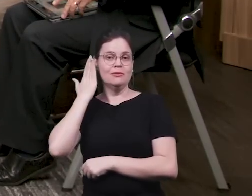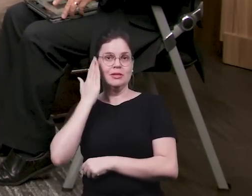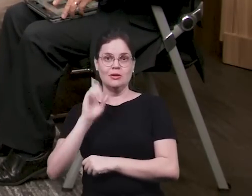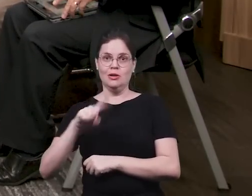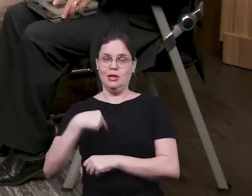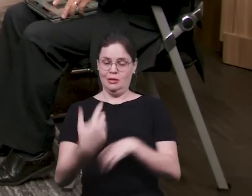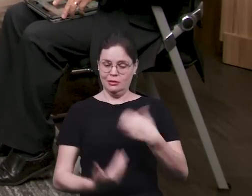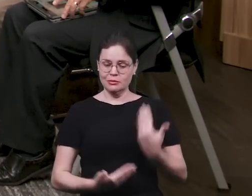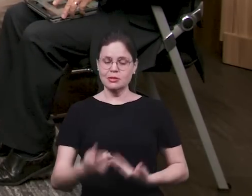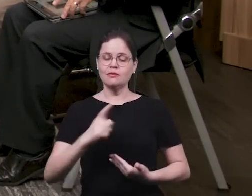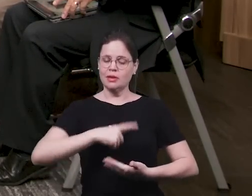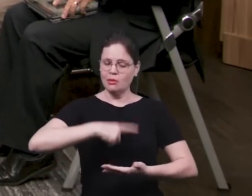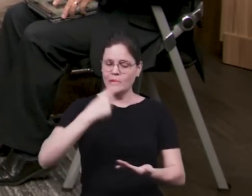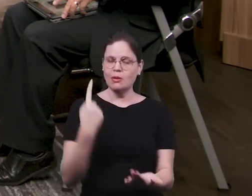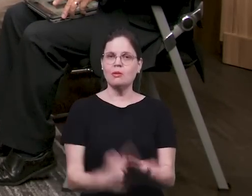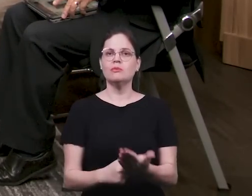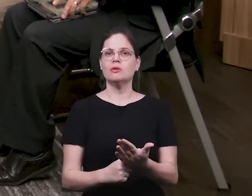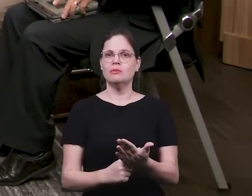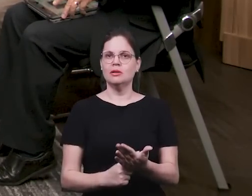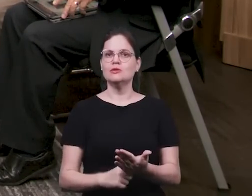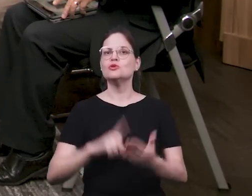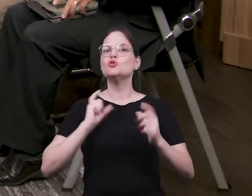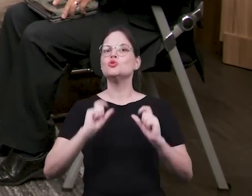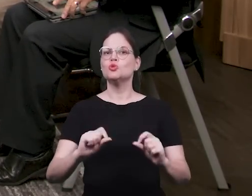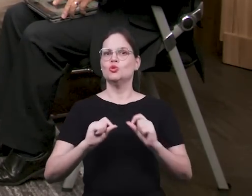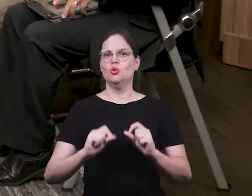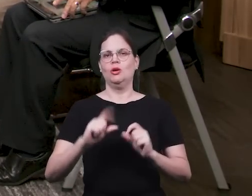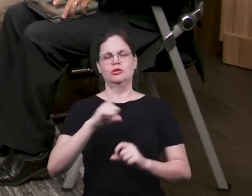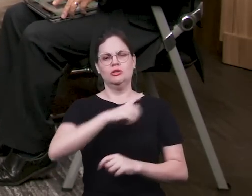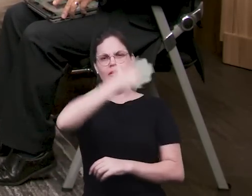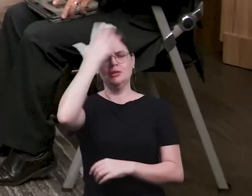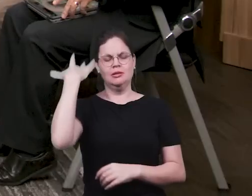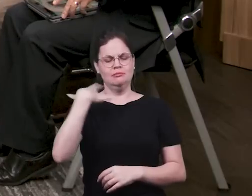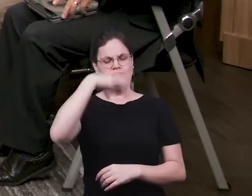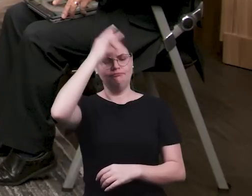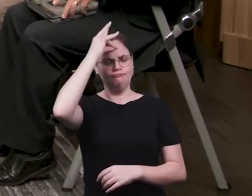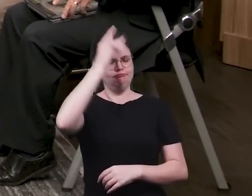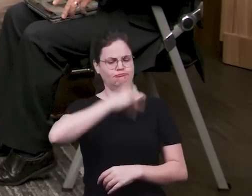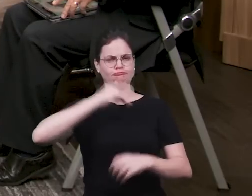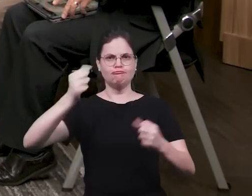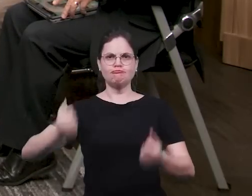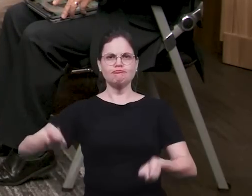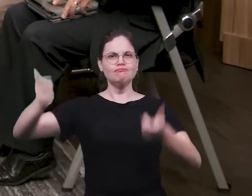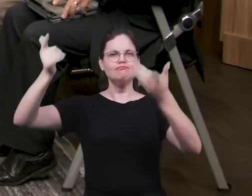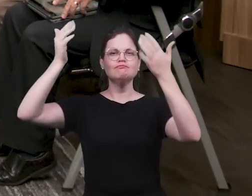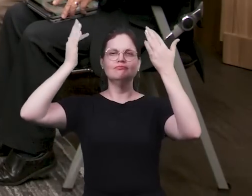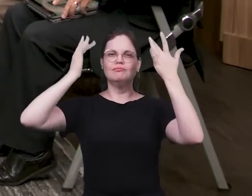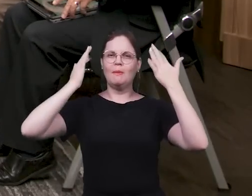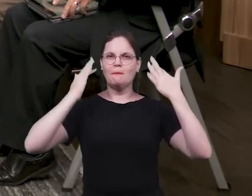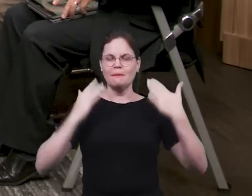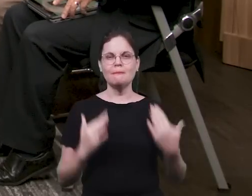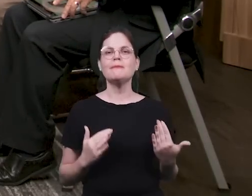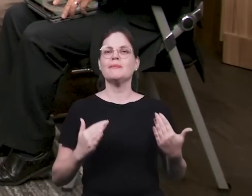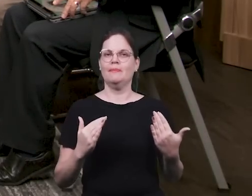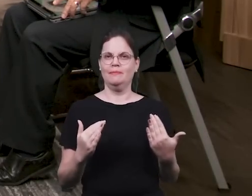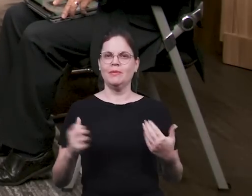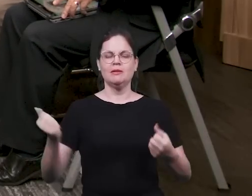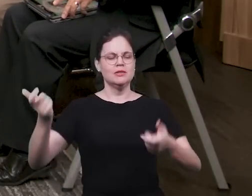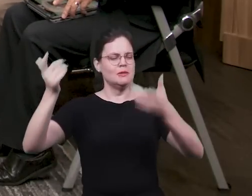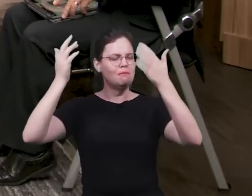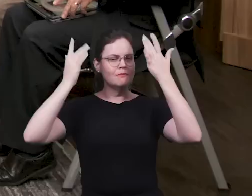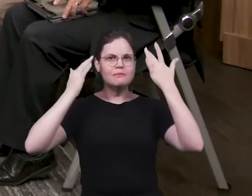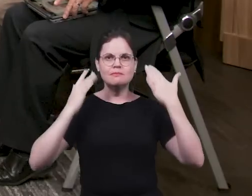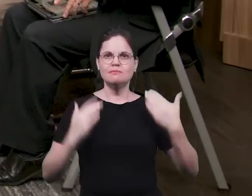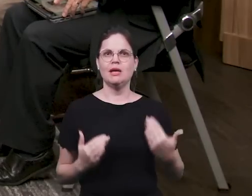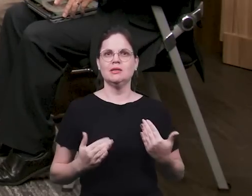ela está cheia de virtudes e de bênçãos, que aí está, e começou, e eu